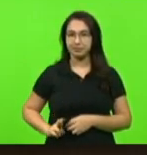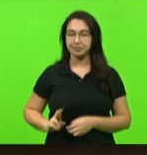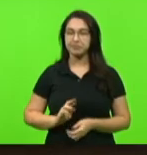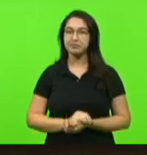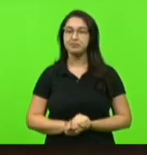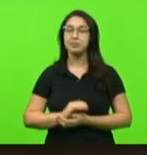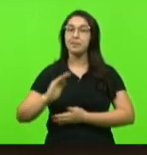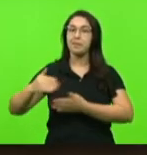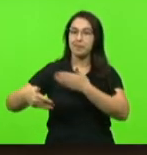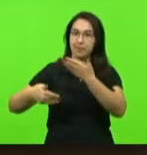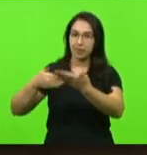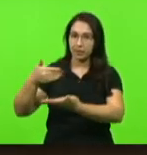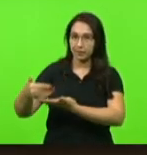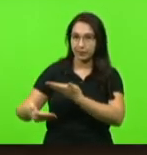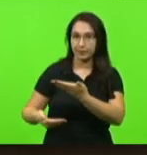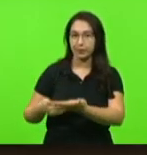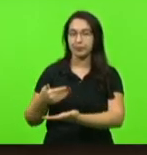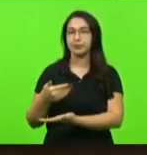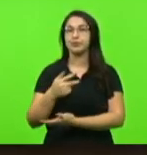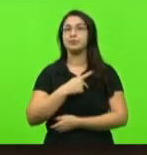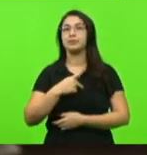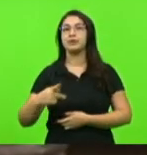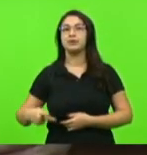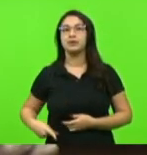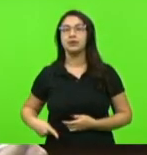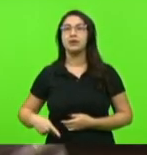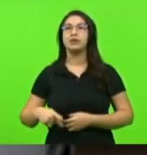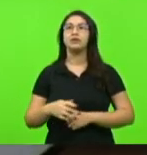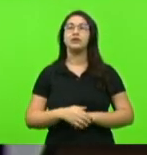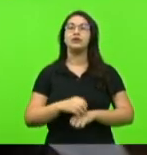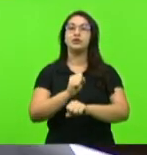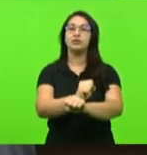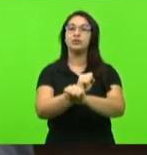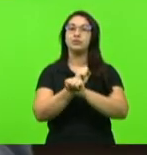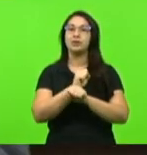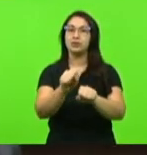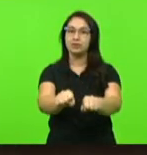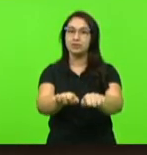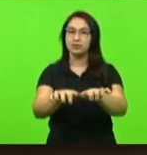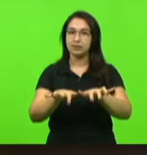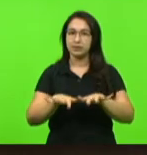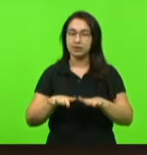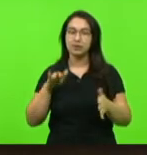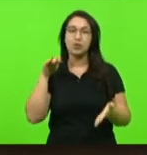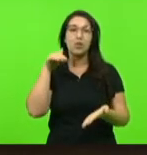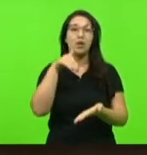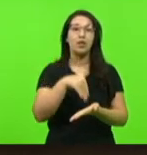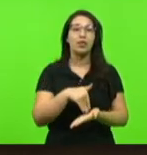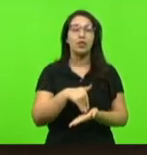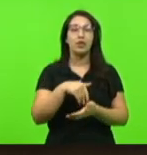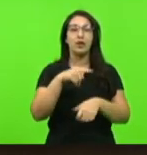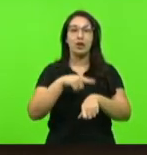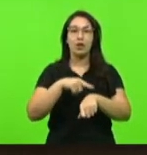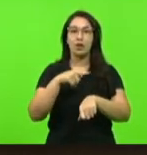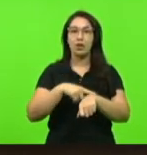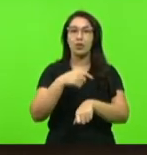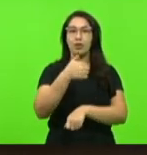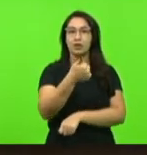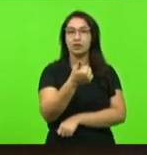contínuo. O senhor presidente suspendeu a sessão até às 16 horas.